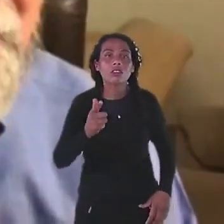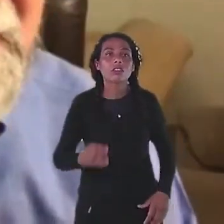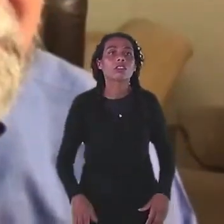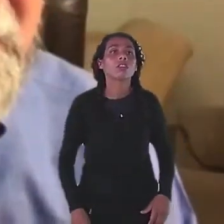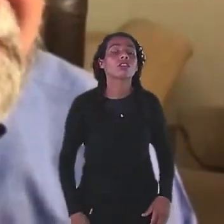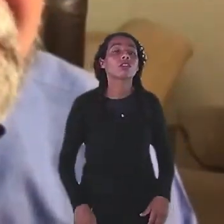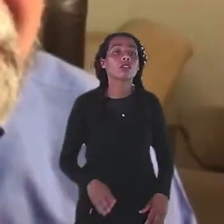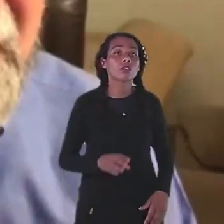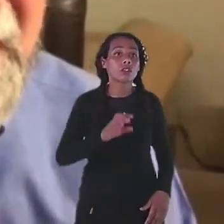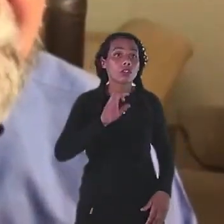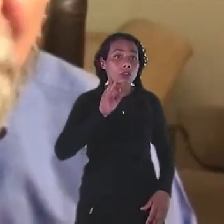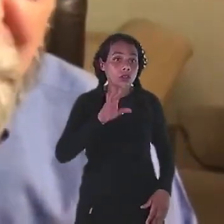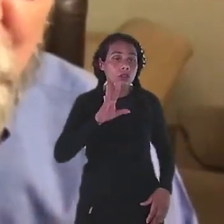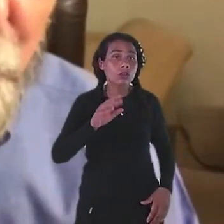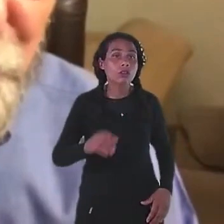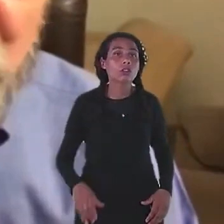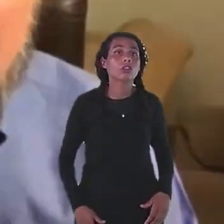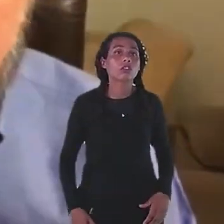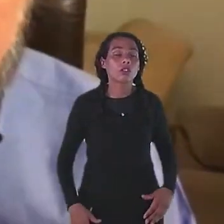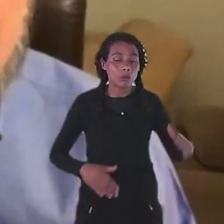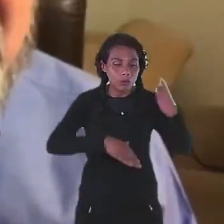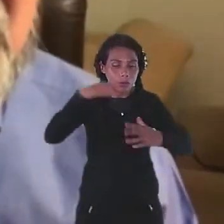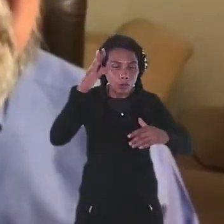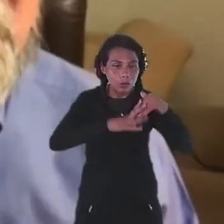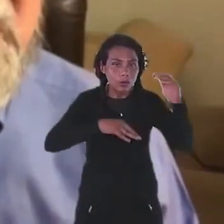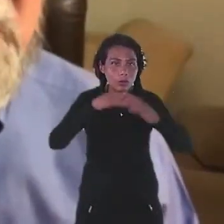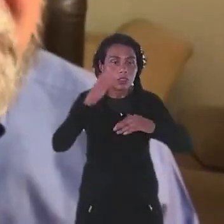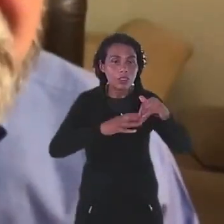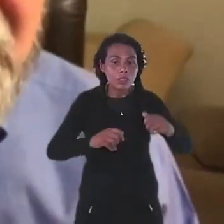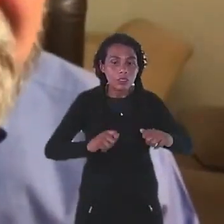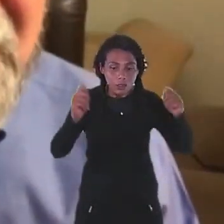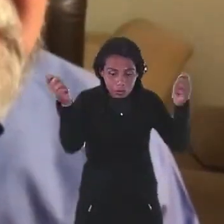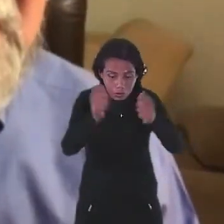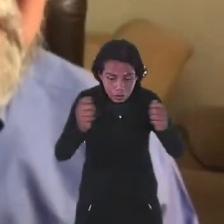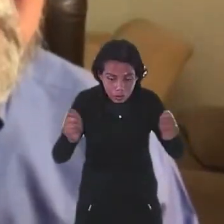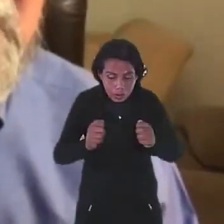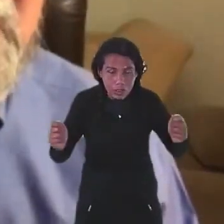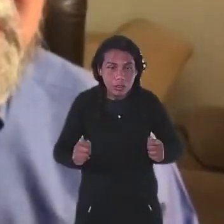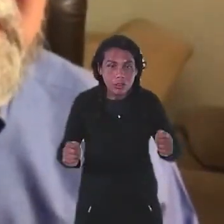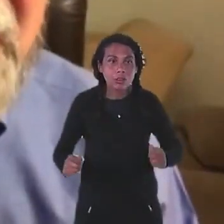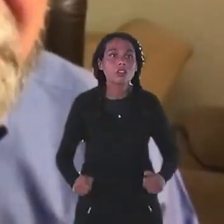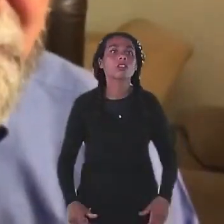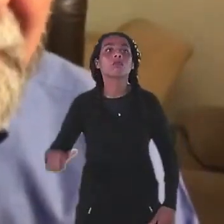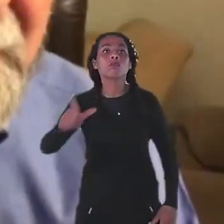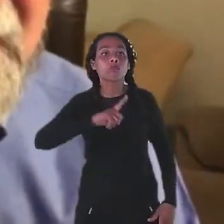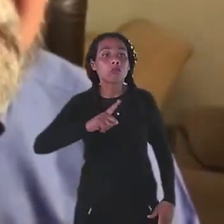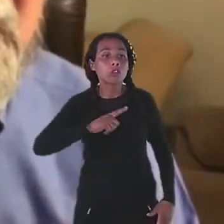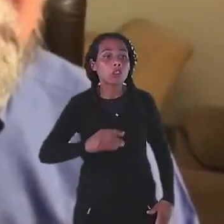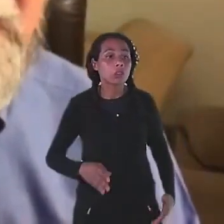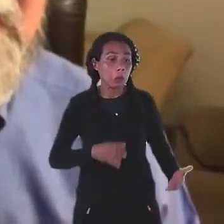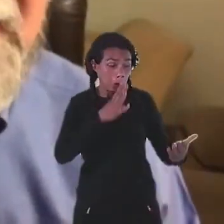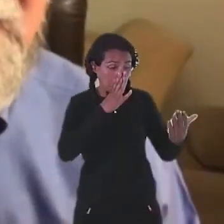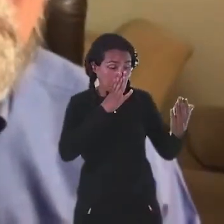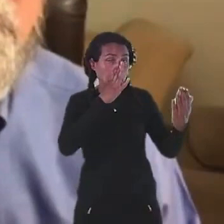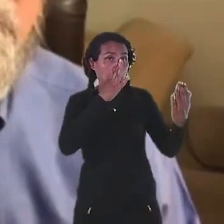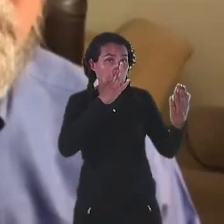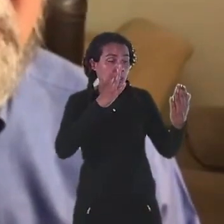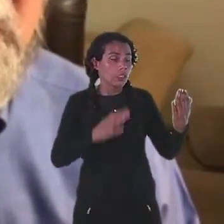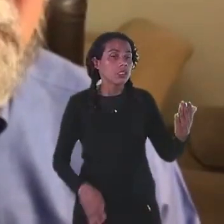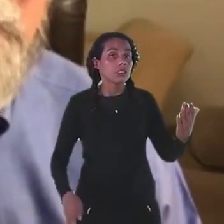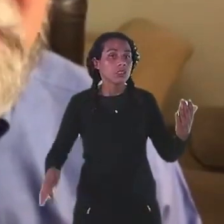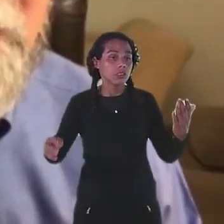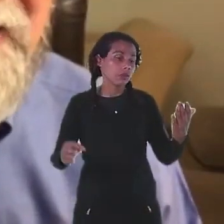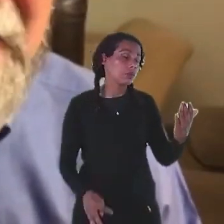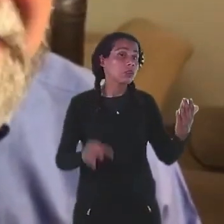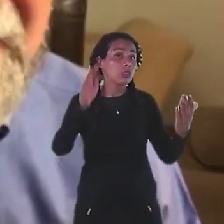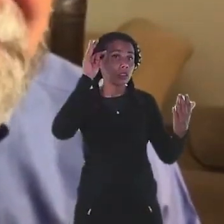foi impressionante. E é por isso que eu conto no livro, né, que essa minha teoria das redes de cérebros, né, as brain nets, como eu